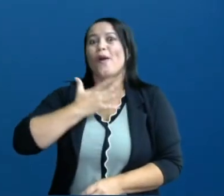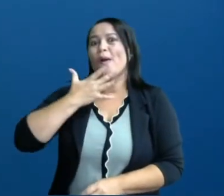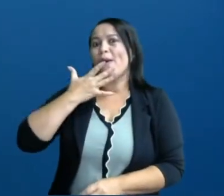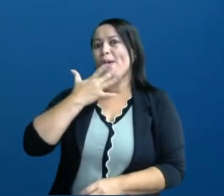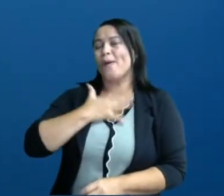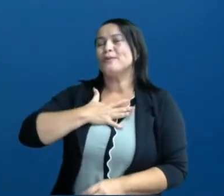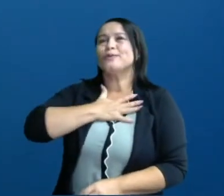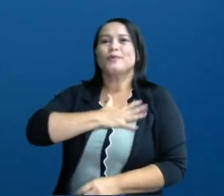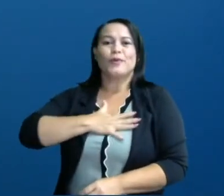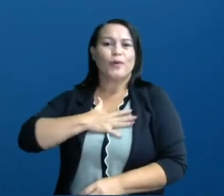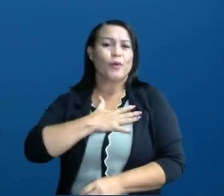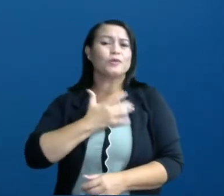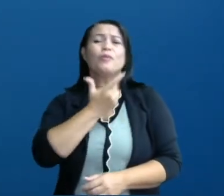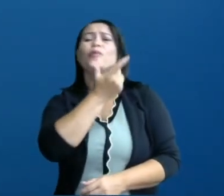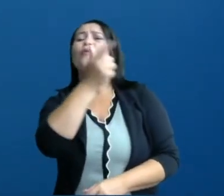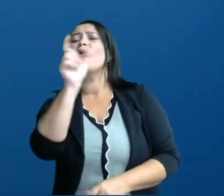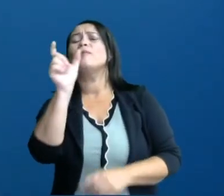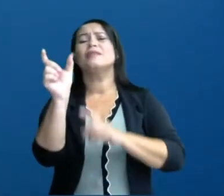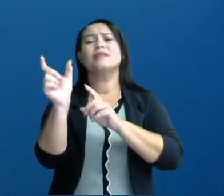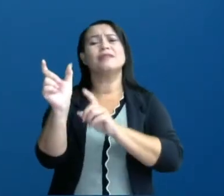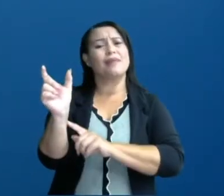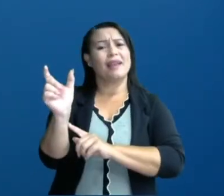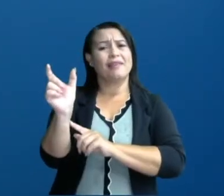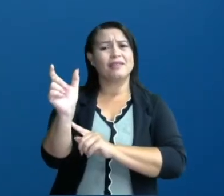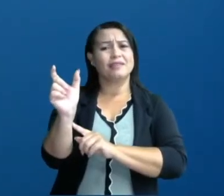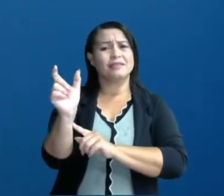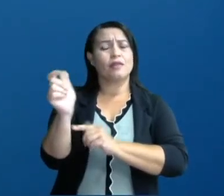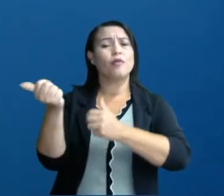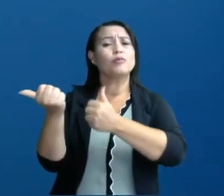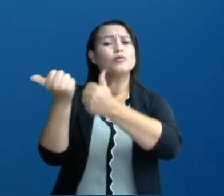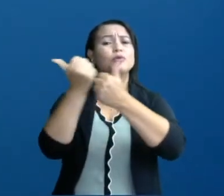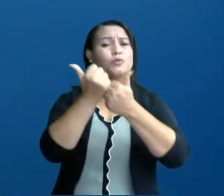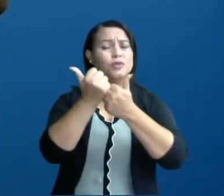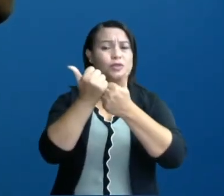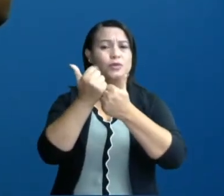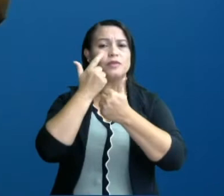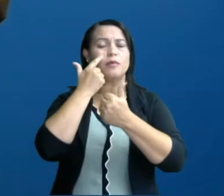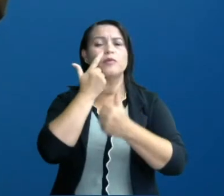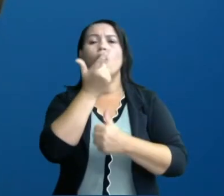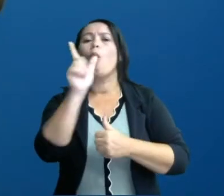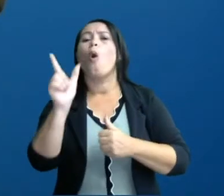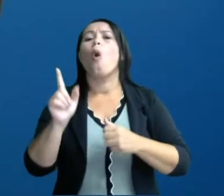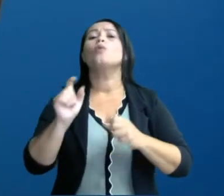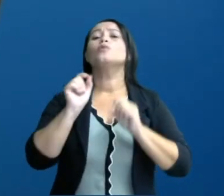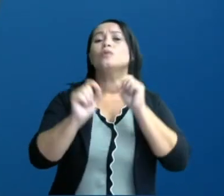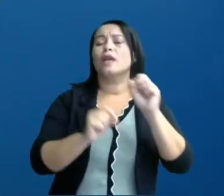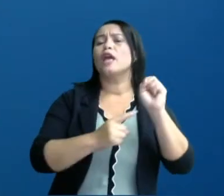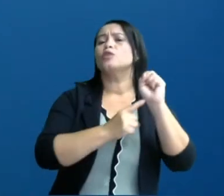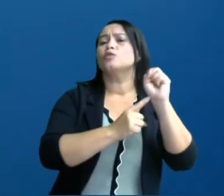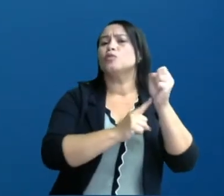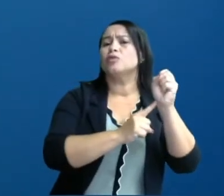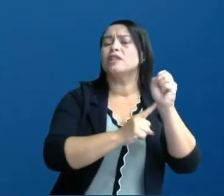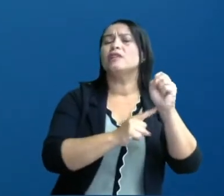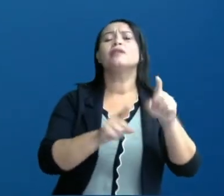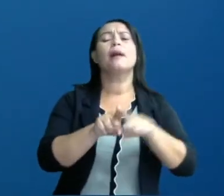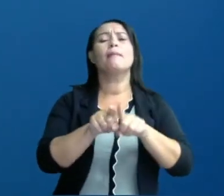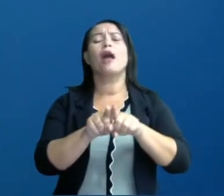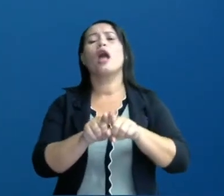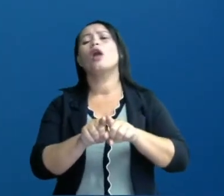gosto, por outras palavras, tá certo? Por outro substantivo com as